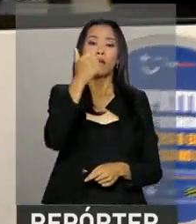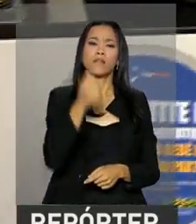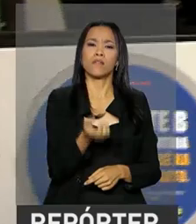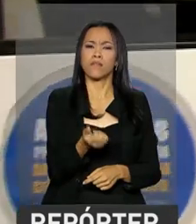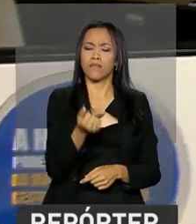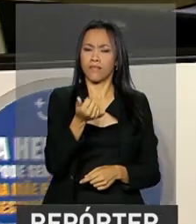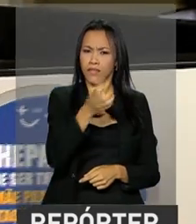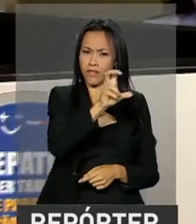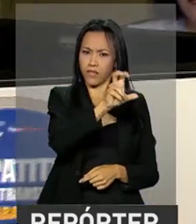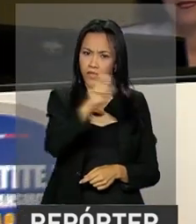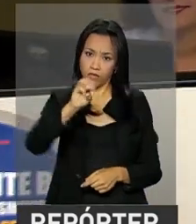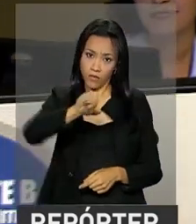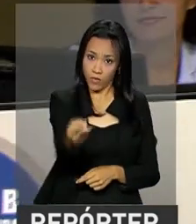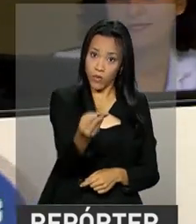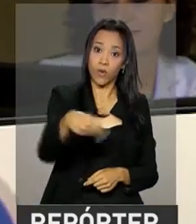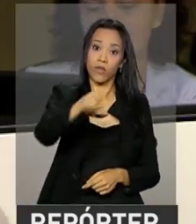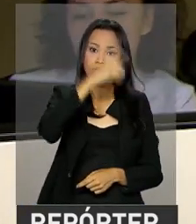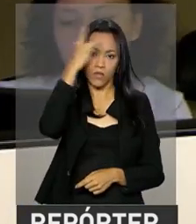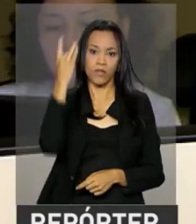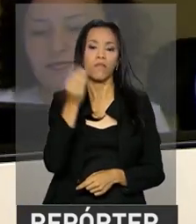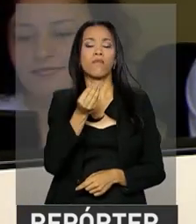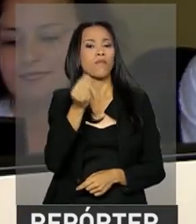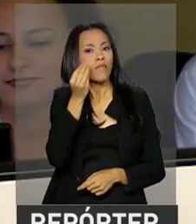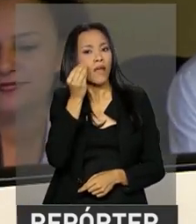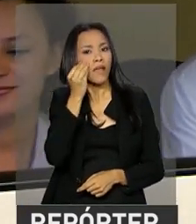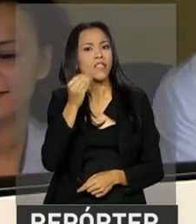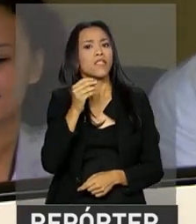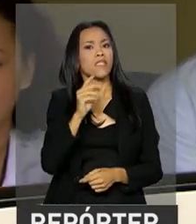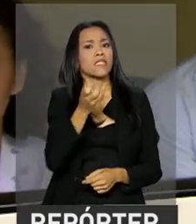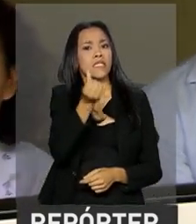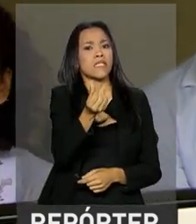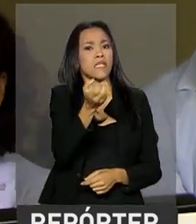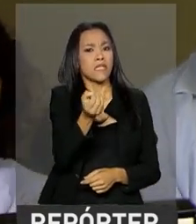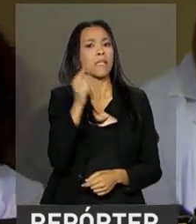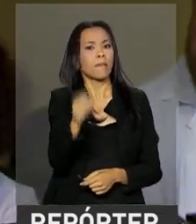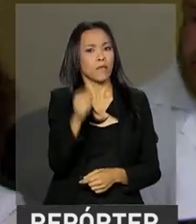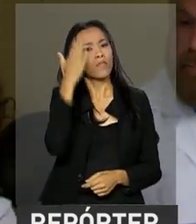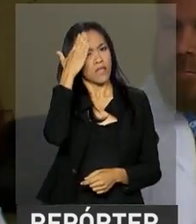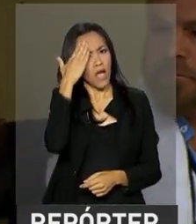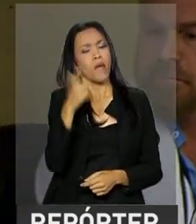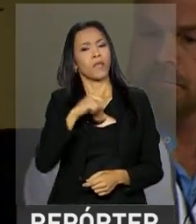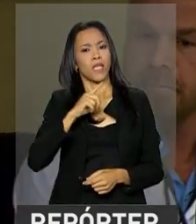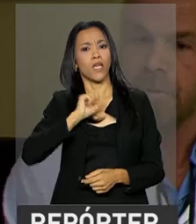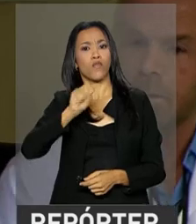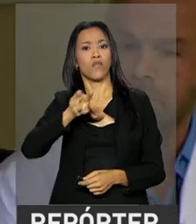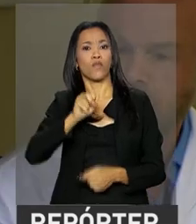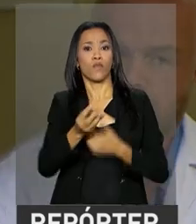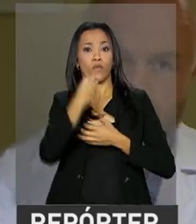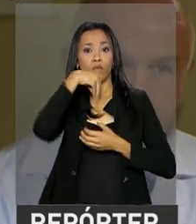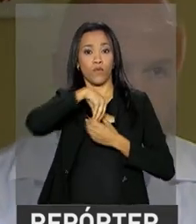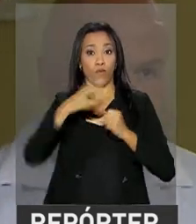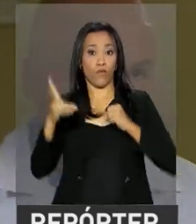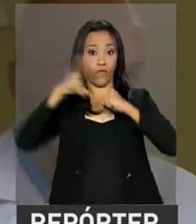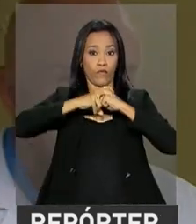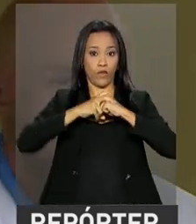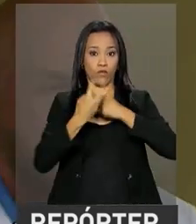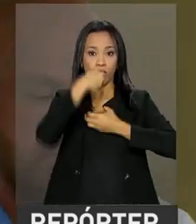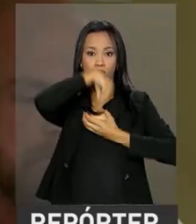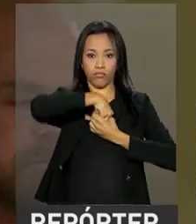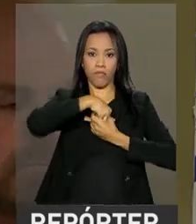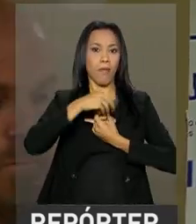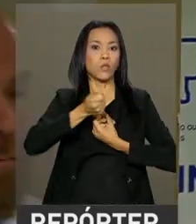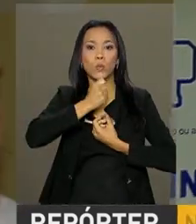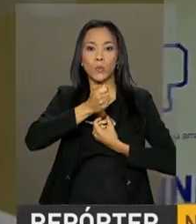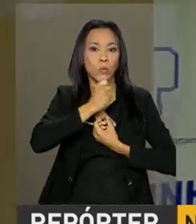para o HIV. Cerca de 260.000 até sabem que convivem com o vírus, mas ainda não tomam o coqutil. Já cerca de